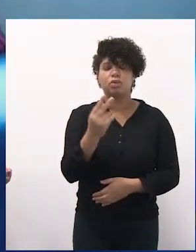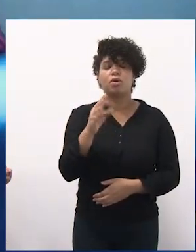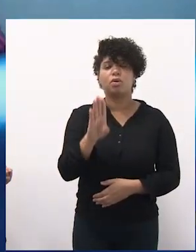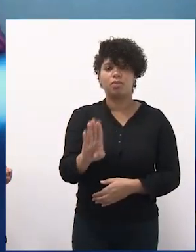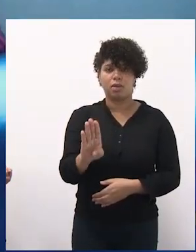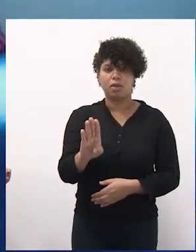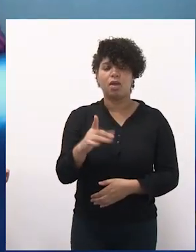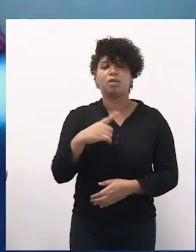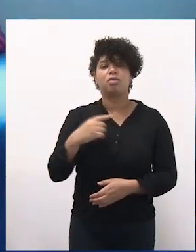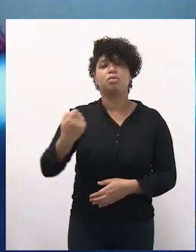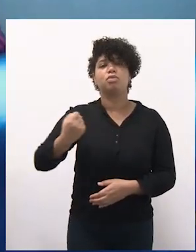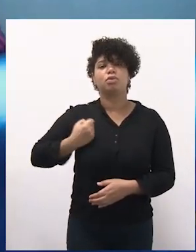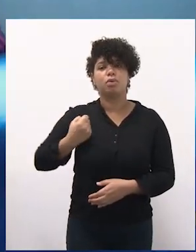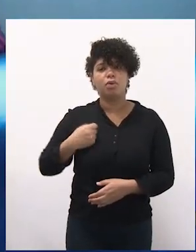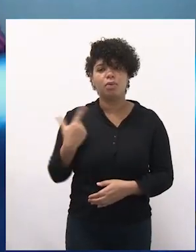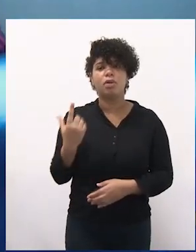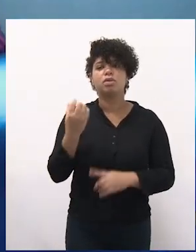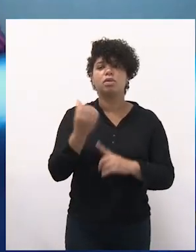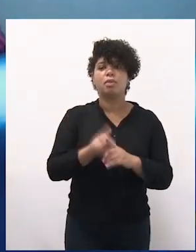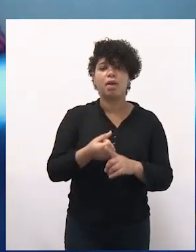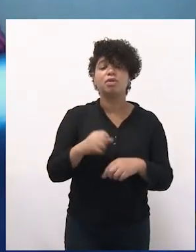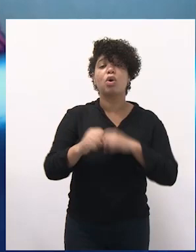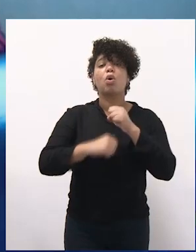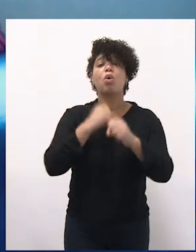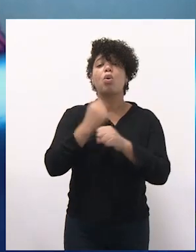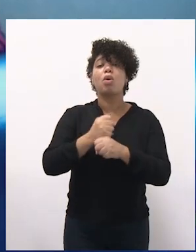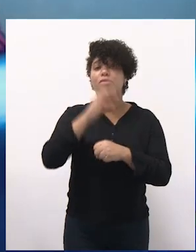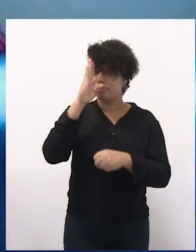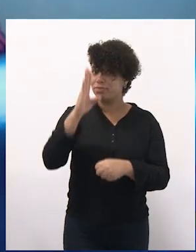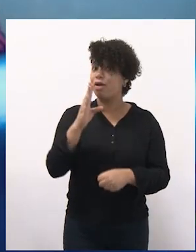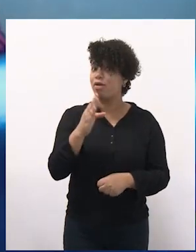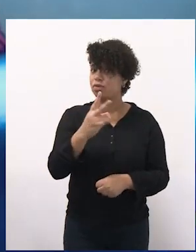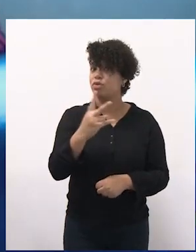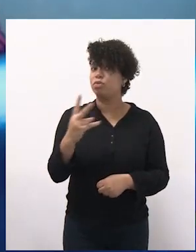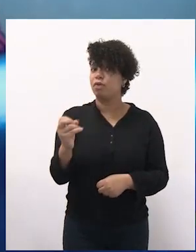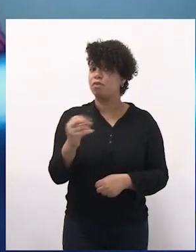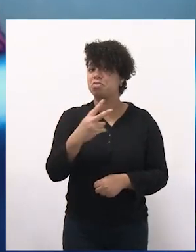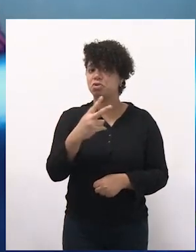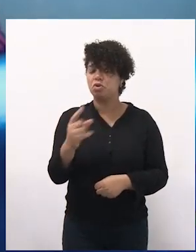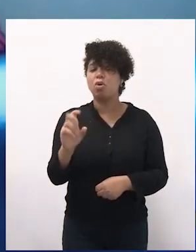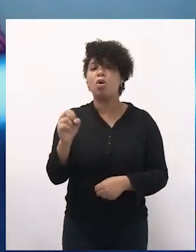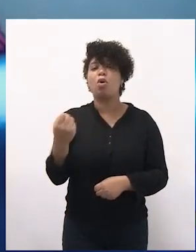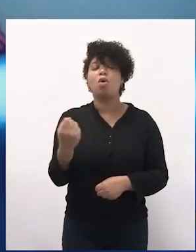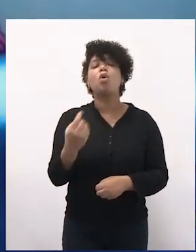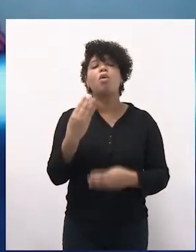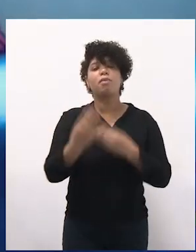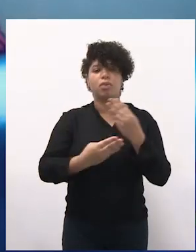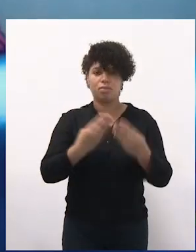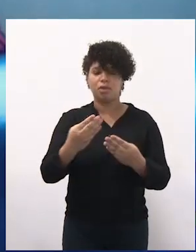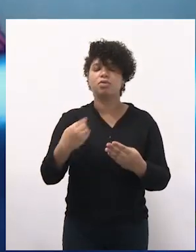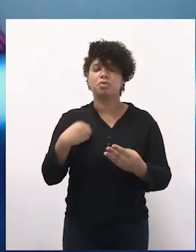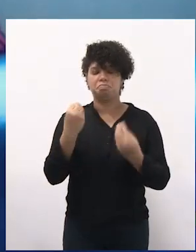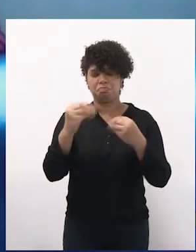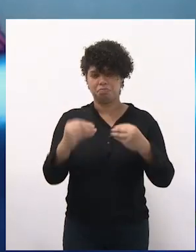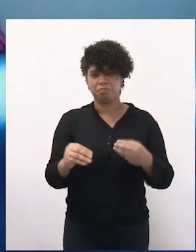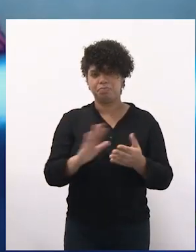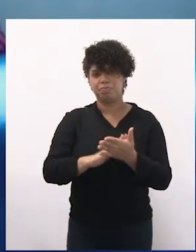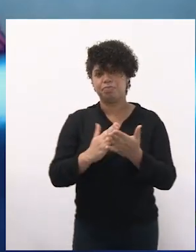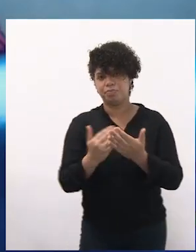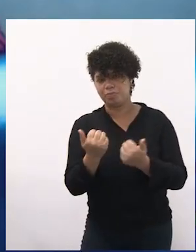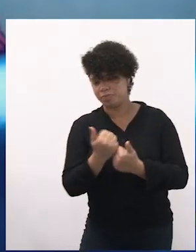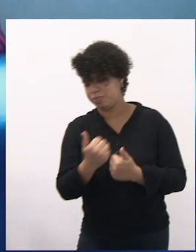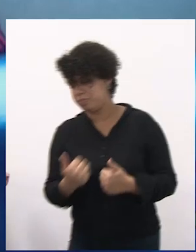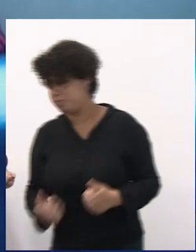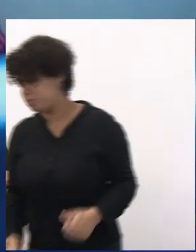ponho o número da turma, eu ponho o ano principalmente, né, ou o bimestre, enfim, a forma como você for